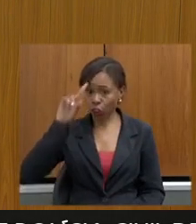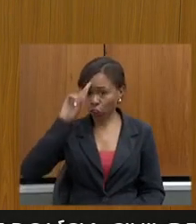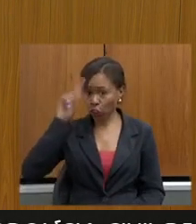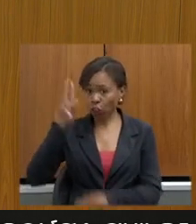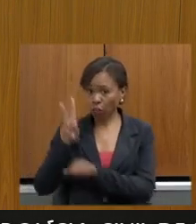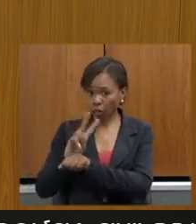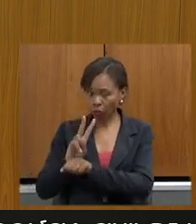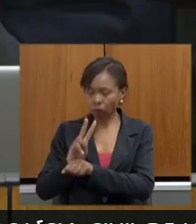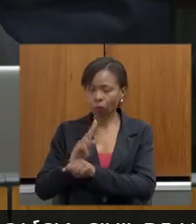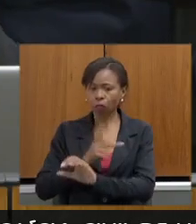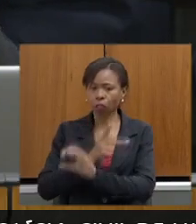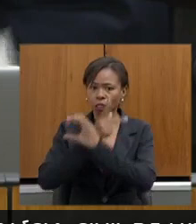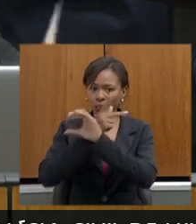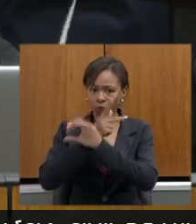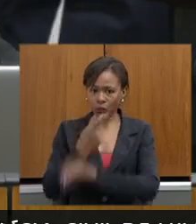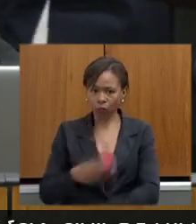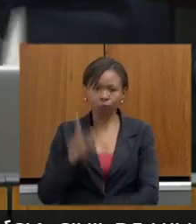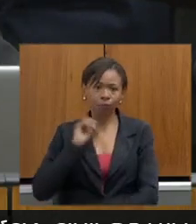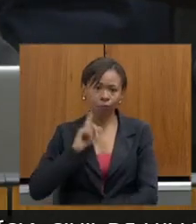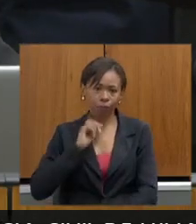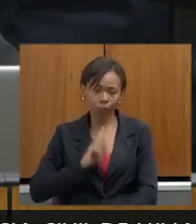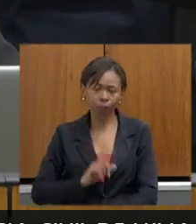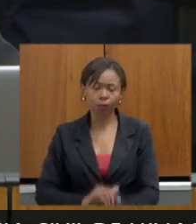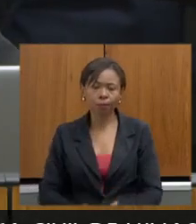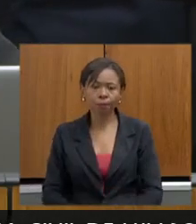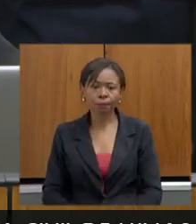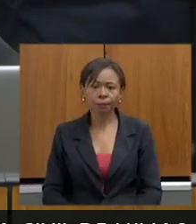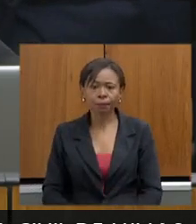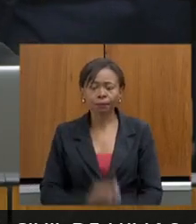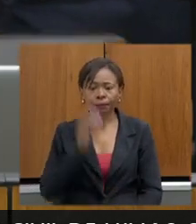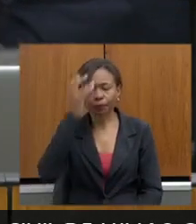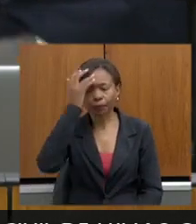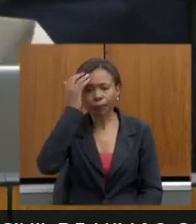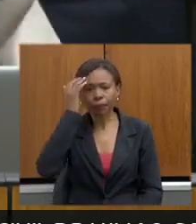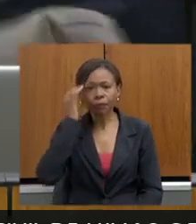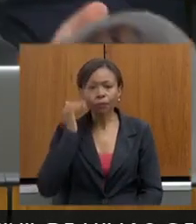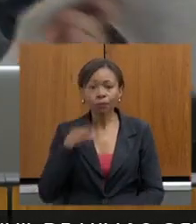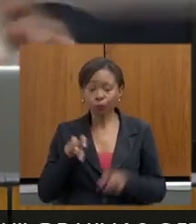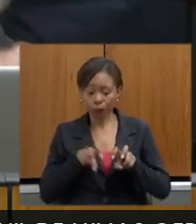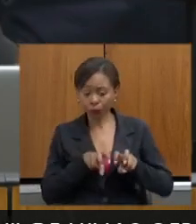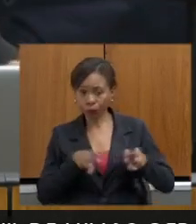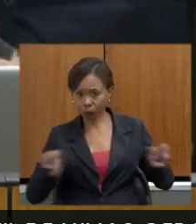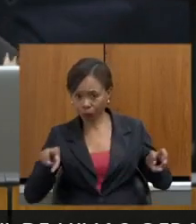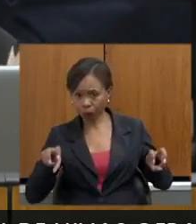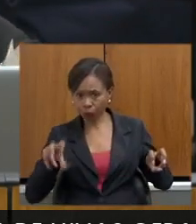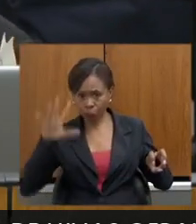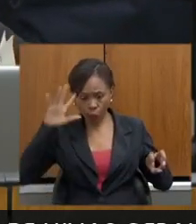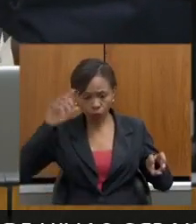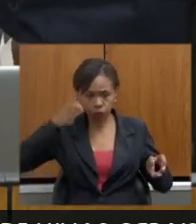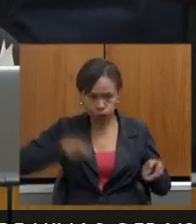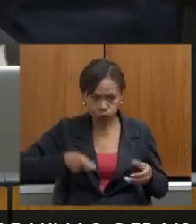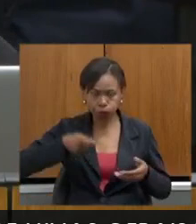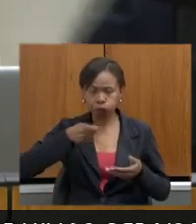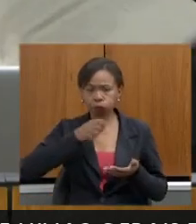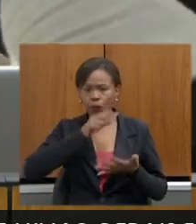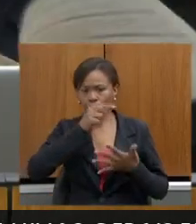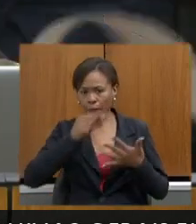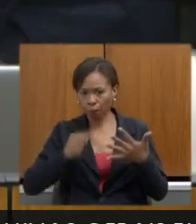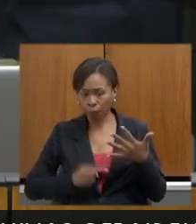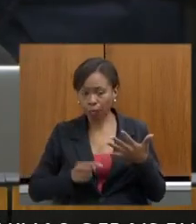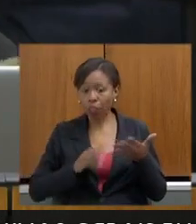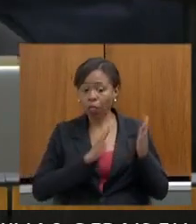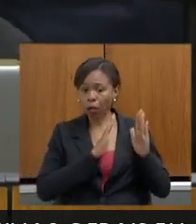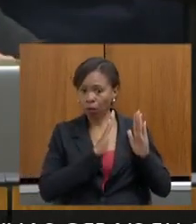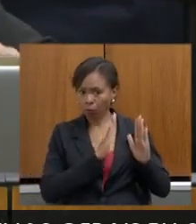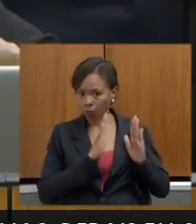e conforme a deliberação da mesa Seguindo aqui a